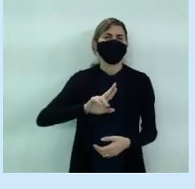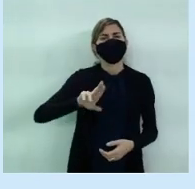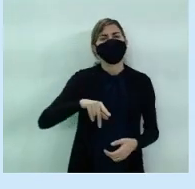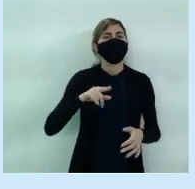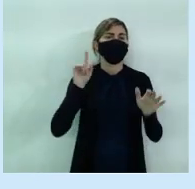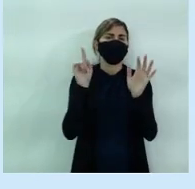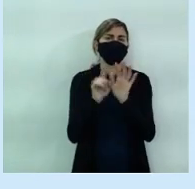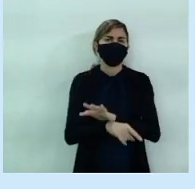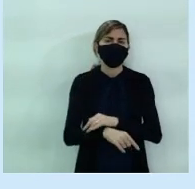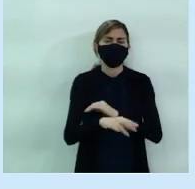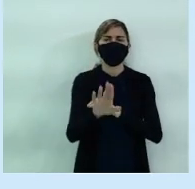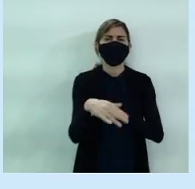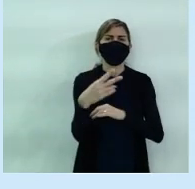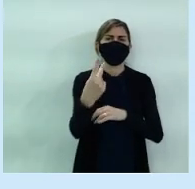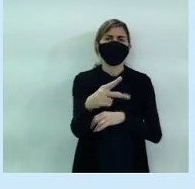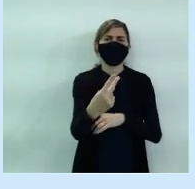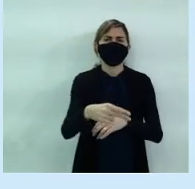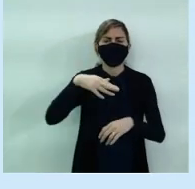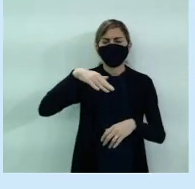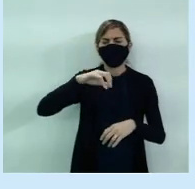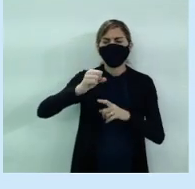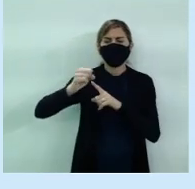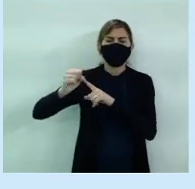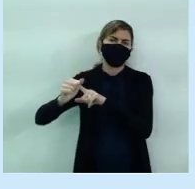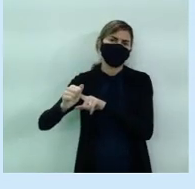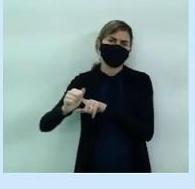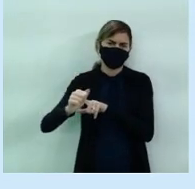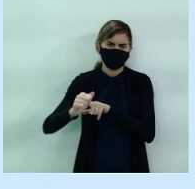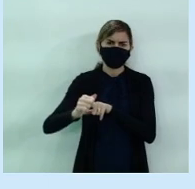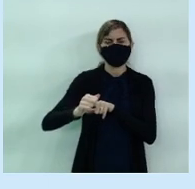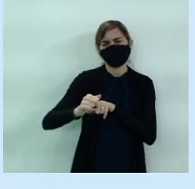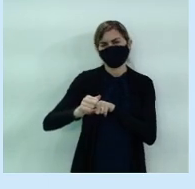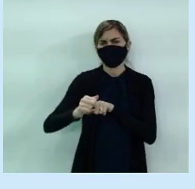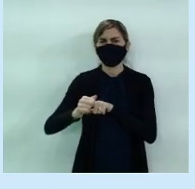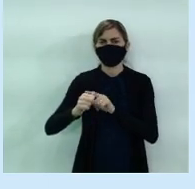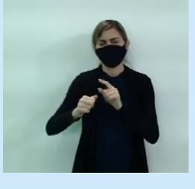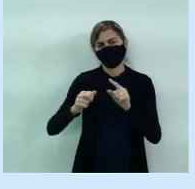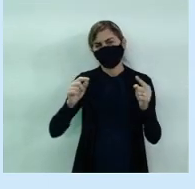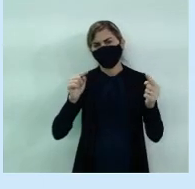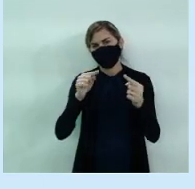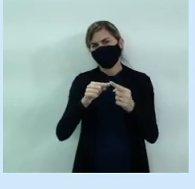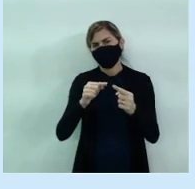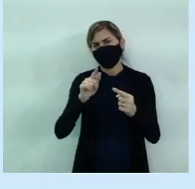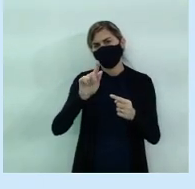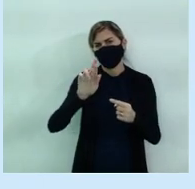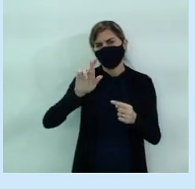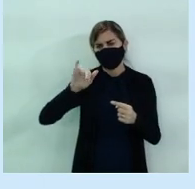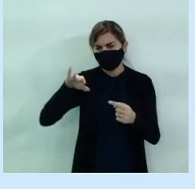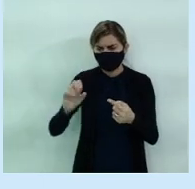que perguntar qual é a sua massa, né, em relação a